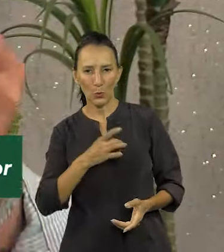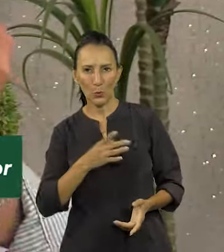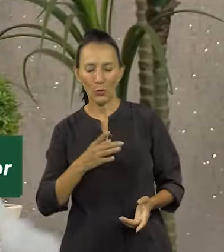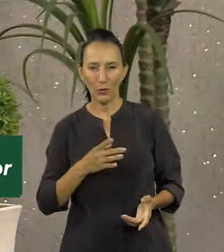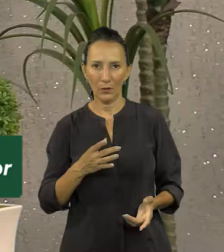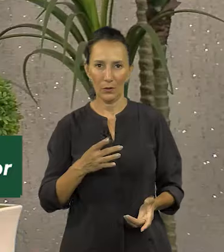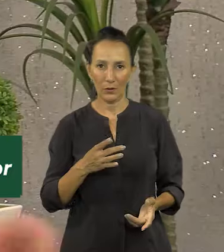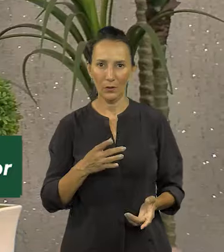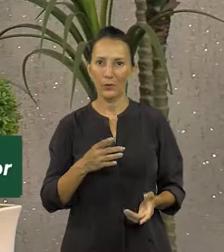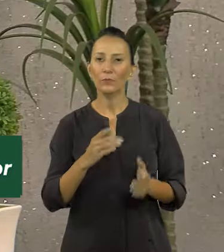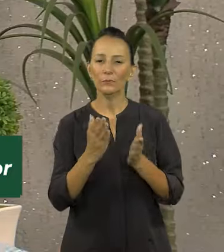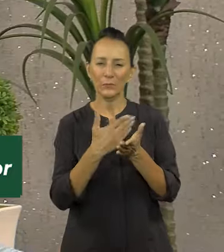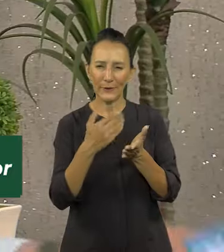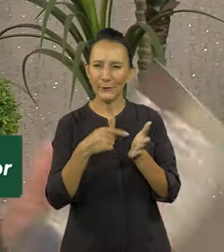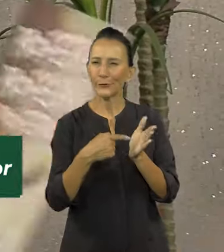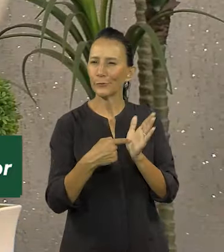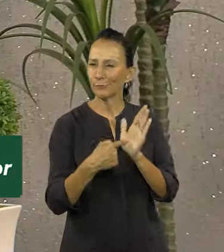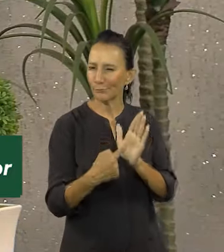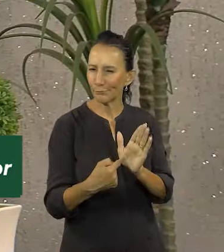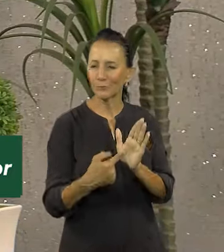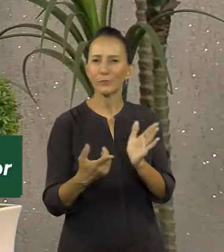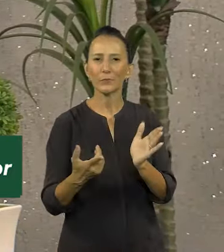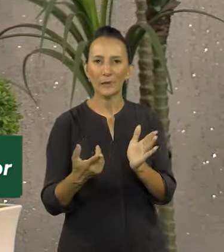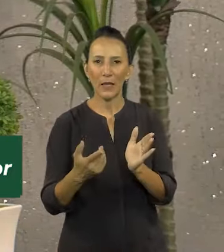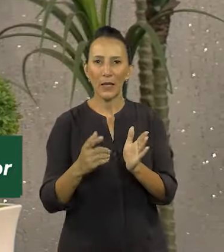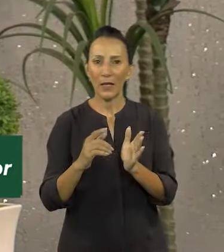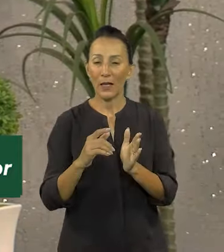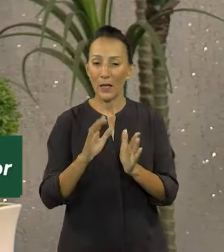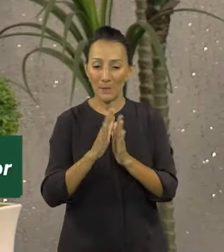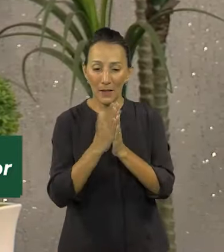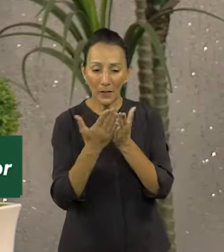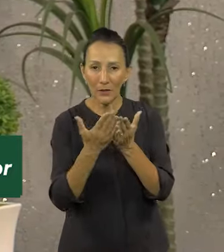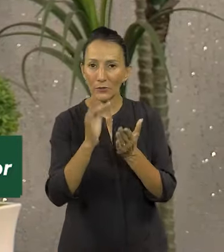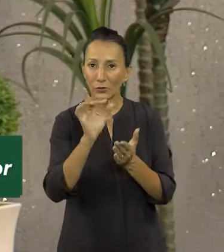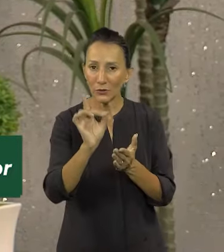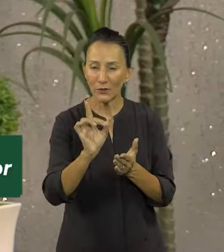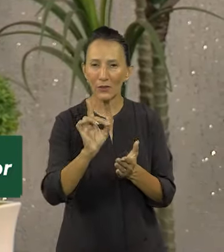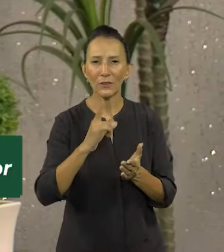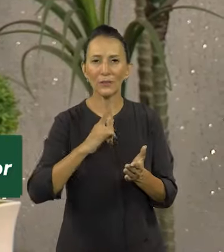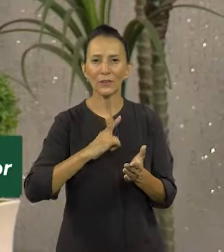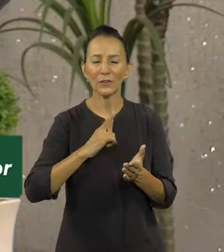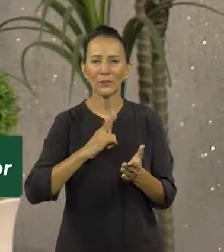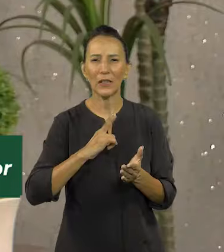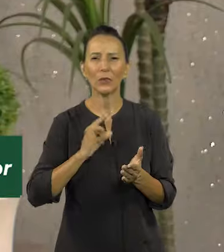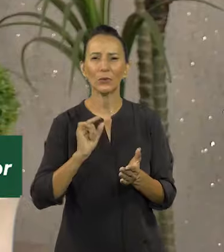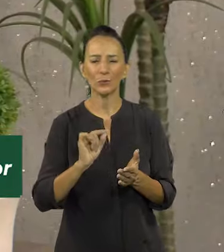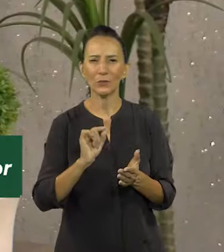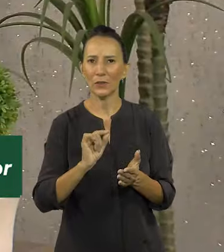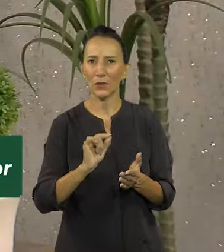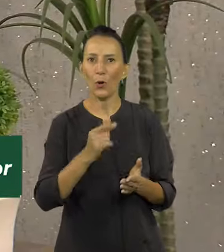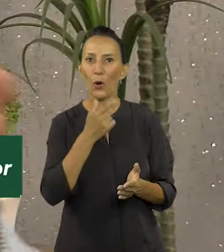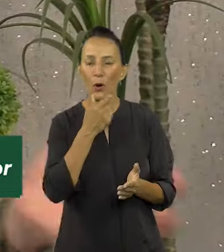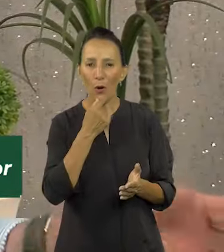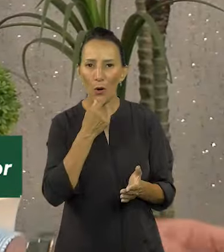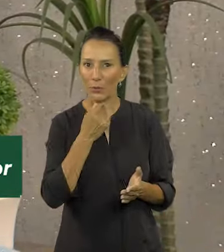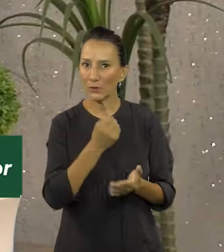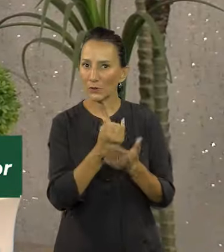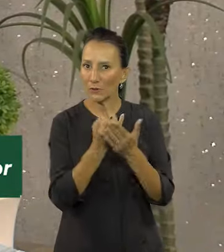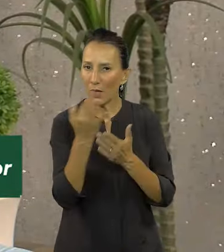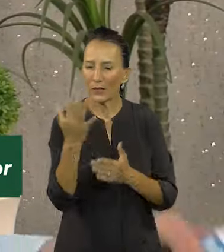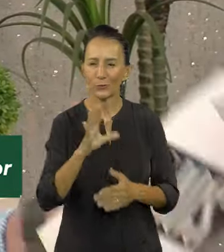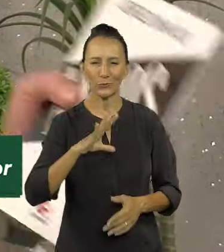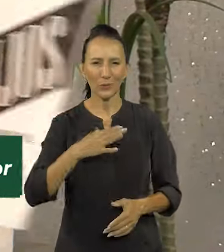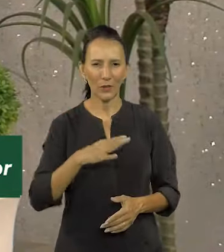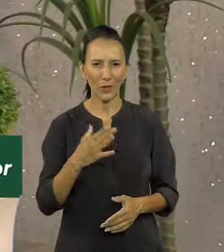na Bíblia os homens Corajosos profetas profecias e profetadas isso aqui não tem quem não